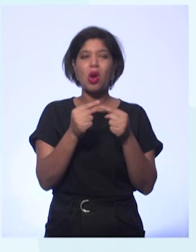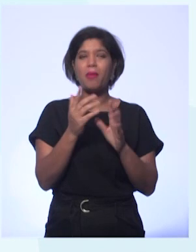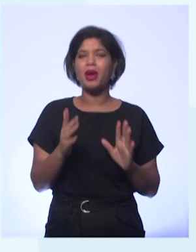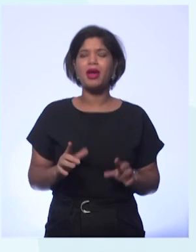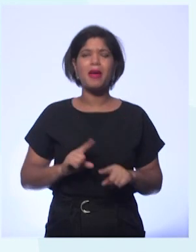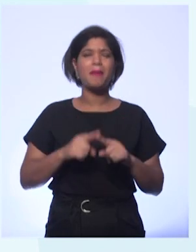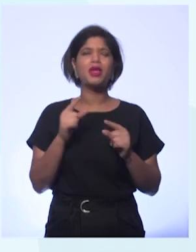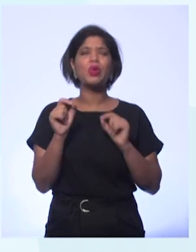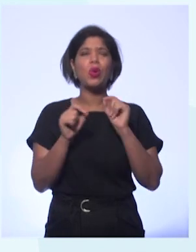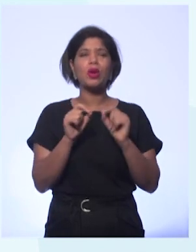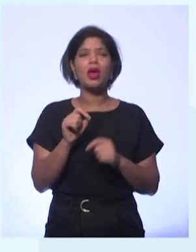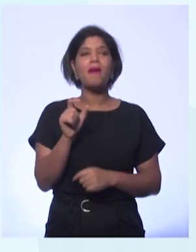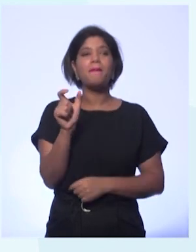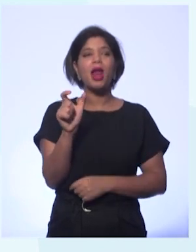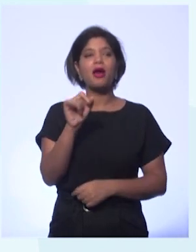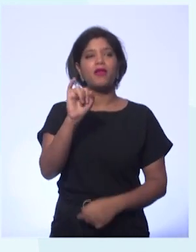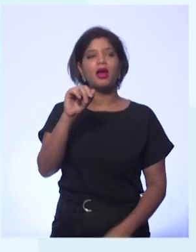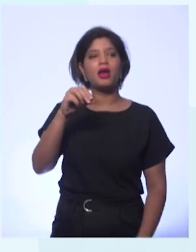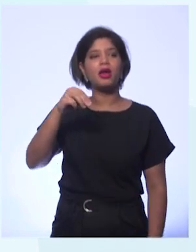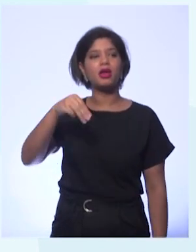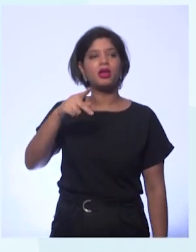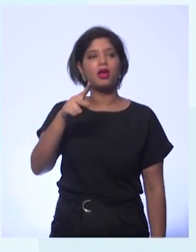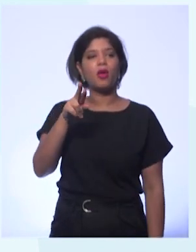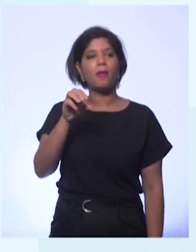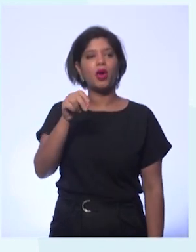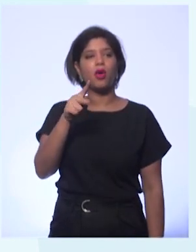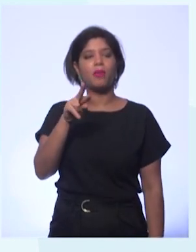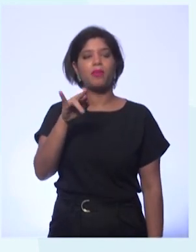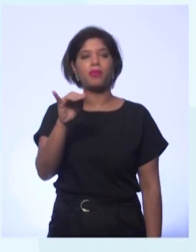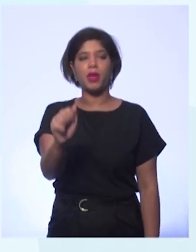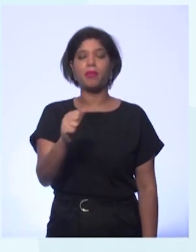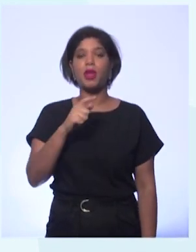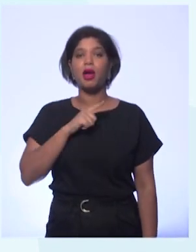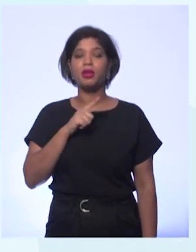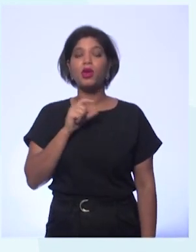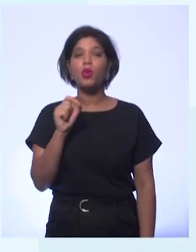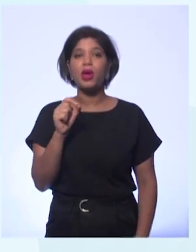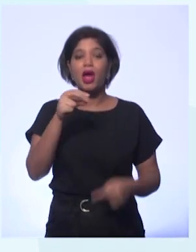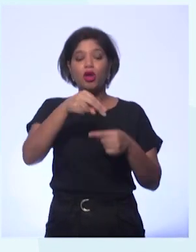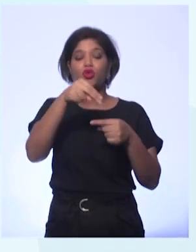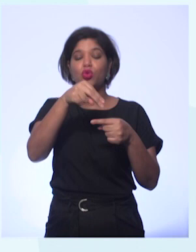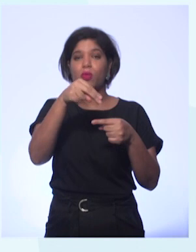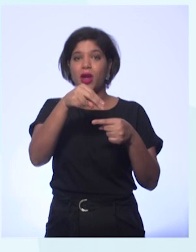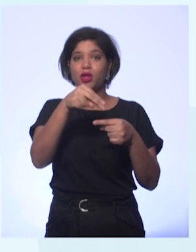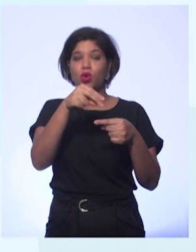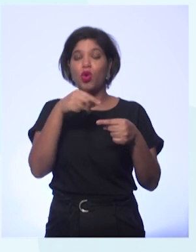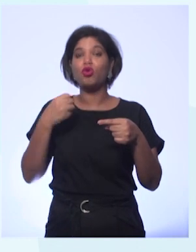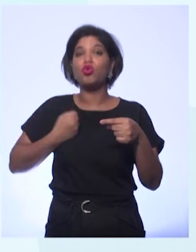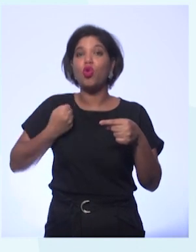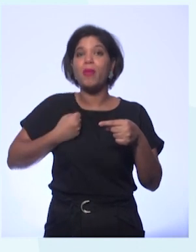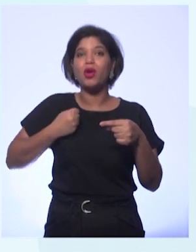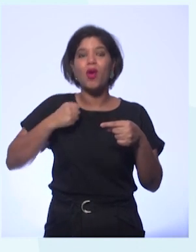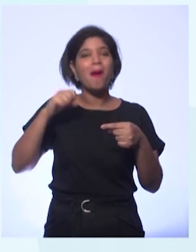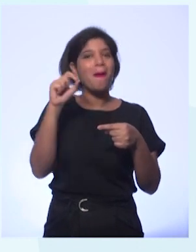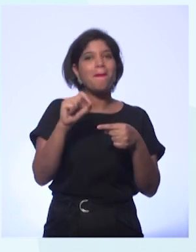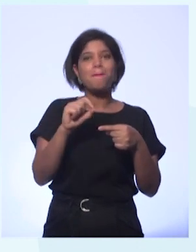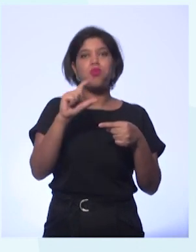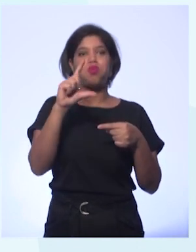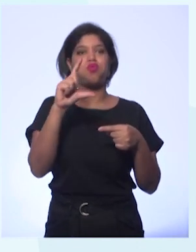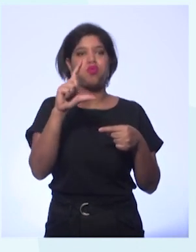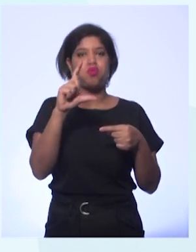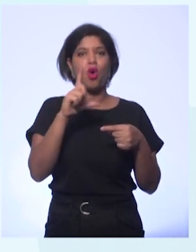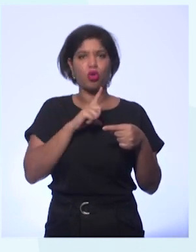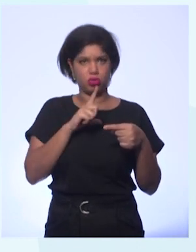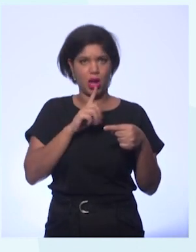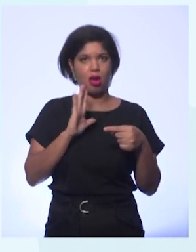quem são as frações impróprias? Nas impróprias, o numerador é maior que o denominador. Ah, que